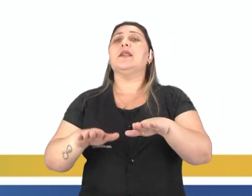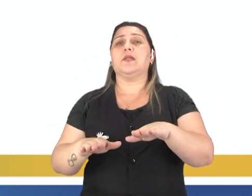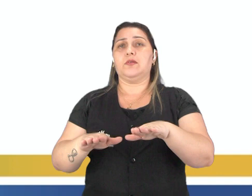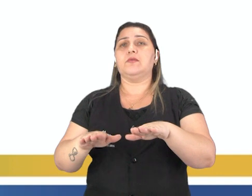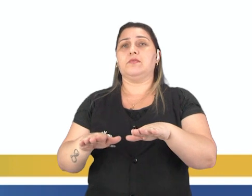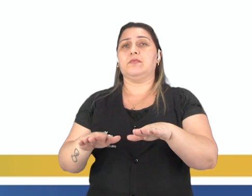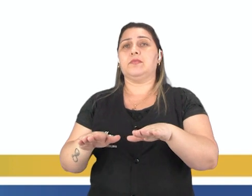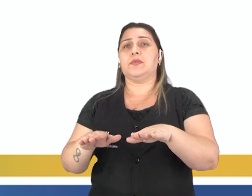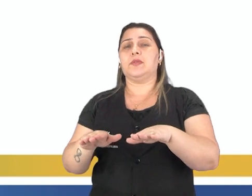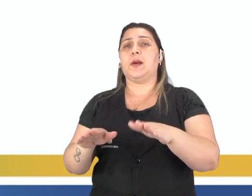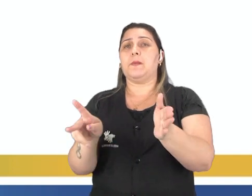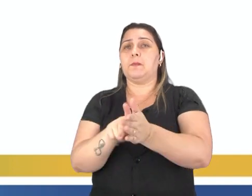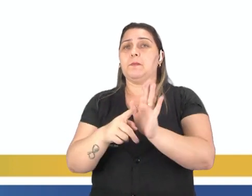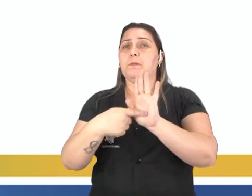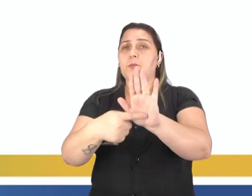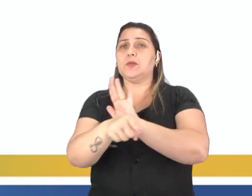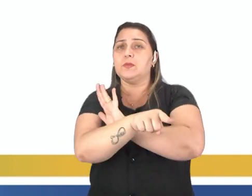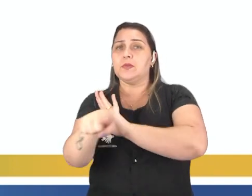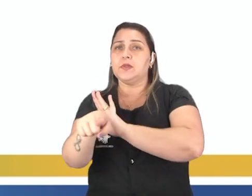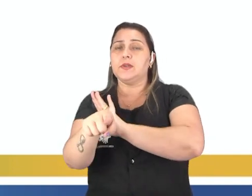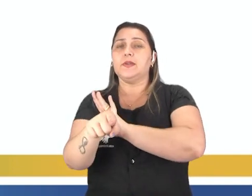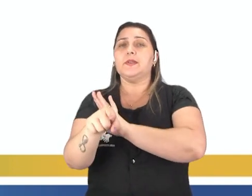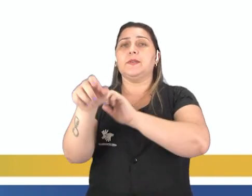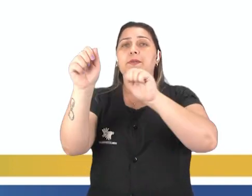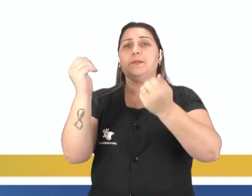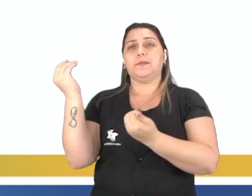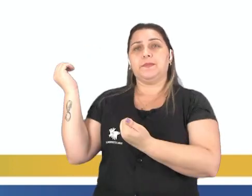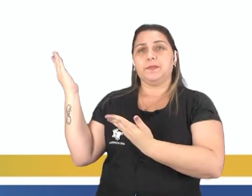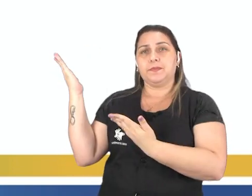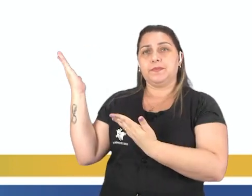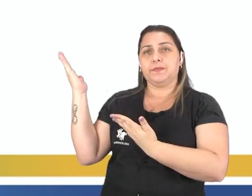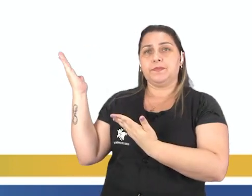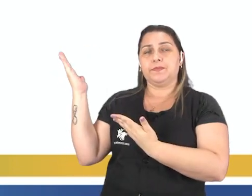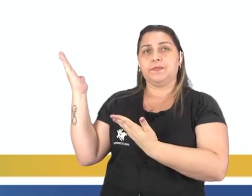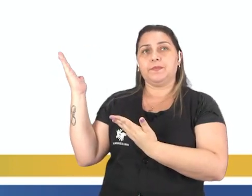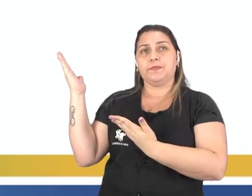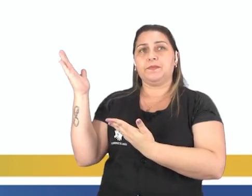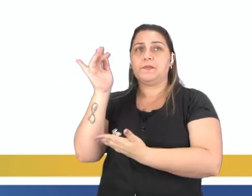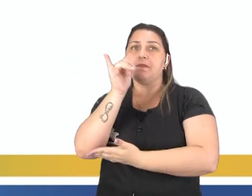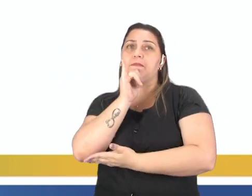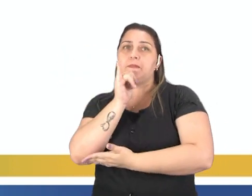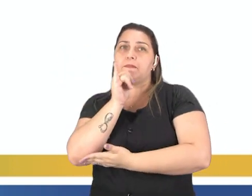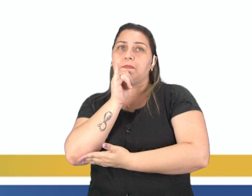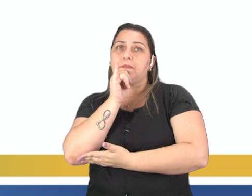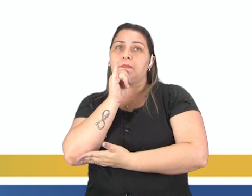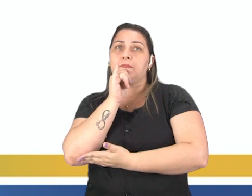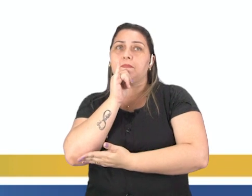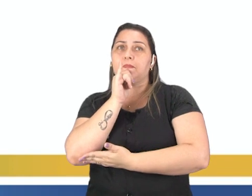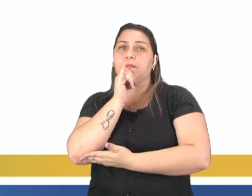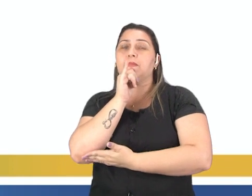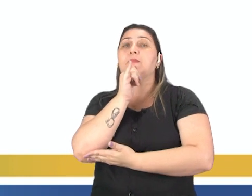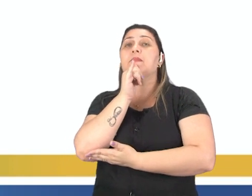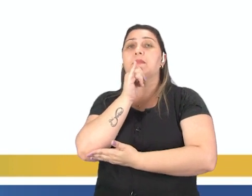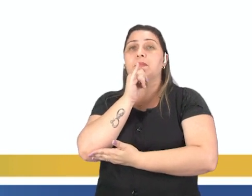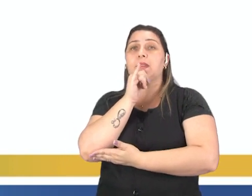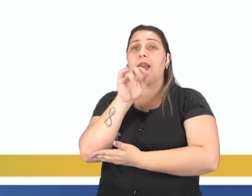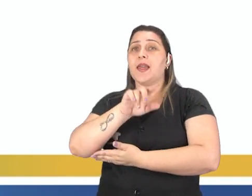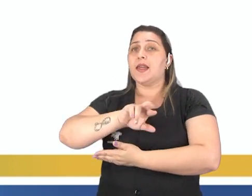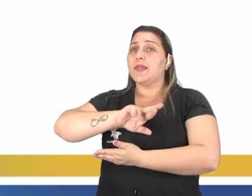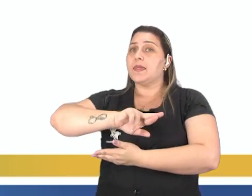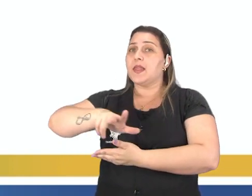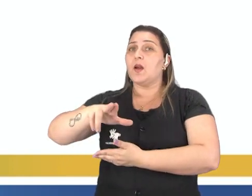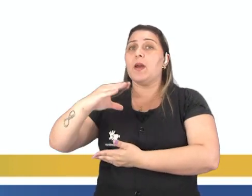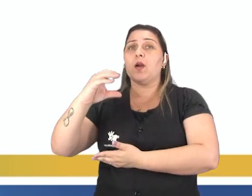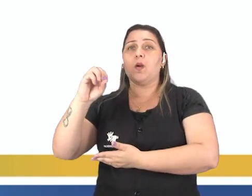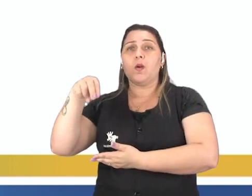conveniência. Como aparece aí para vocês na tela, essa imagem, esse exemplo, nós temos aí uma partitura não